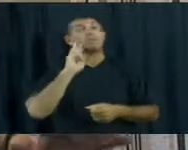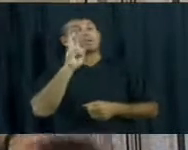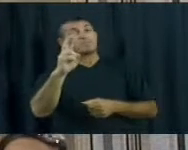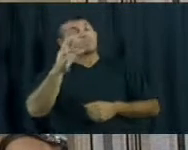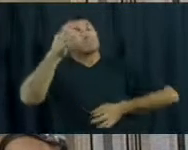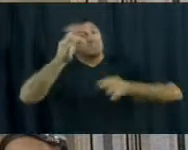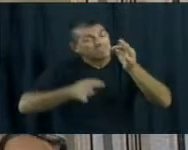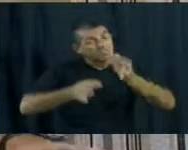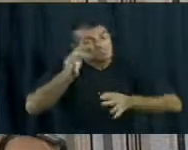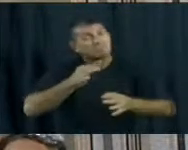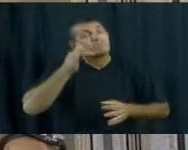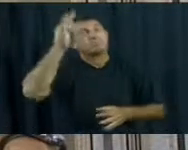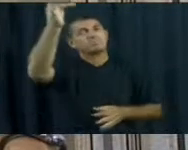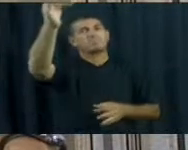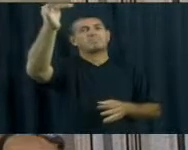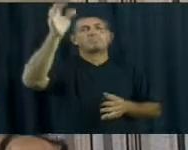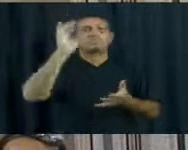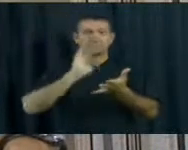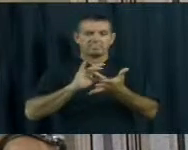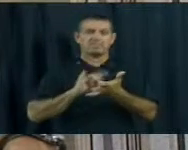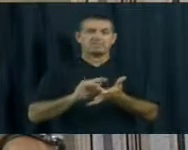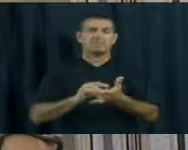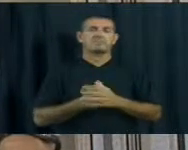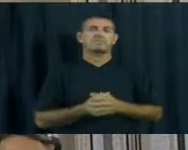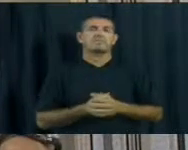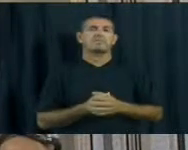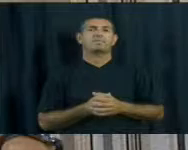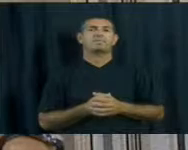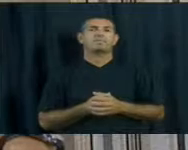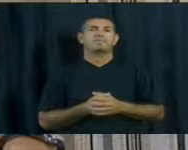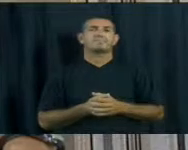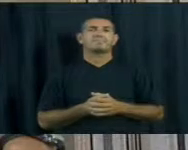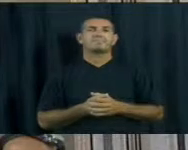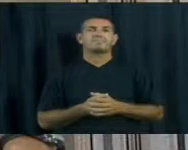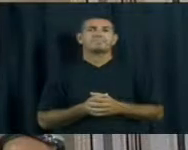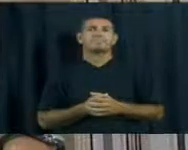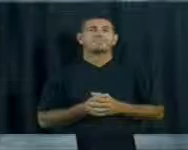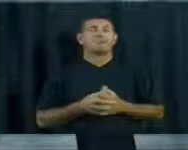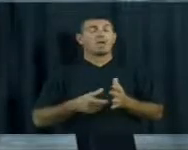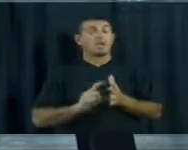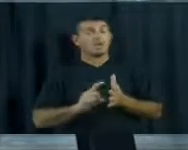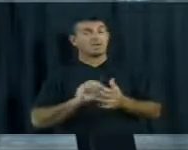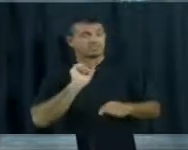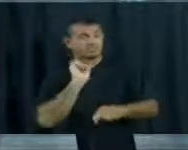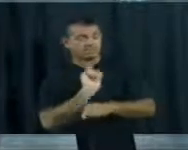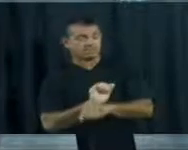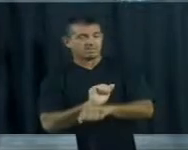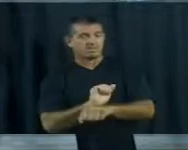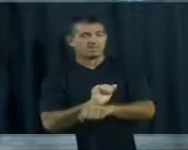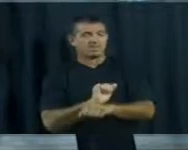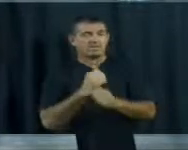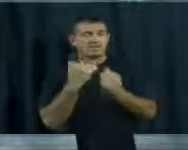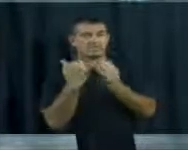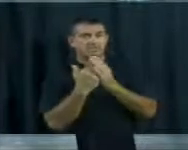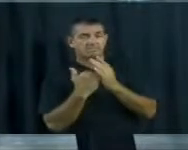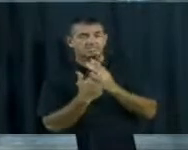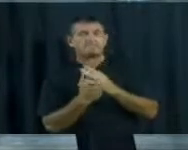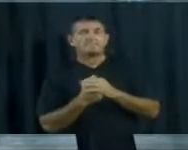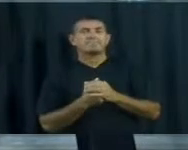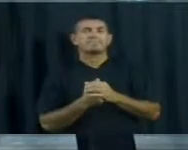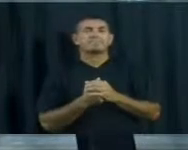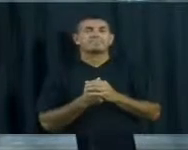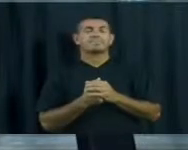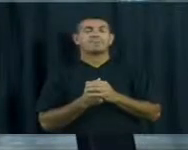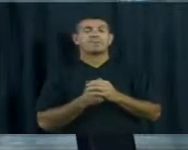justiça em determinado momento da sua vida, com certeza. Antes da gente terminar esse primeiro bloco, eu tenho